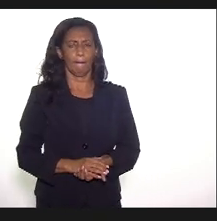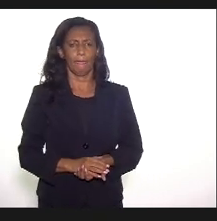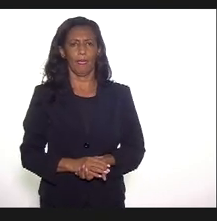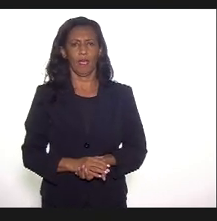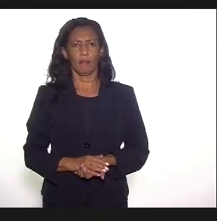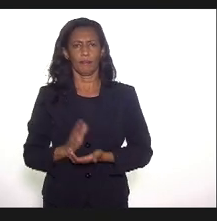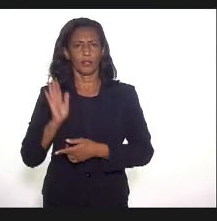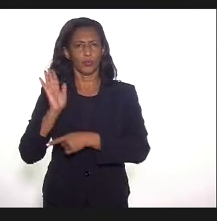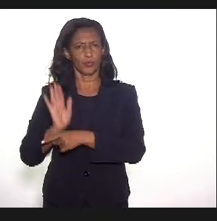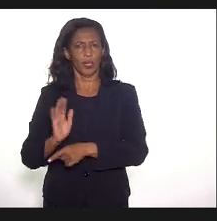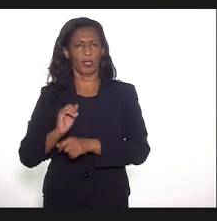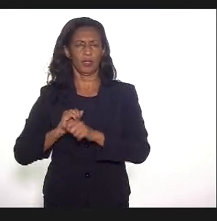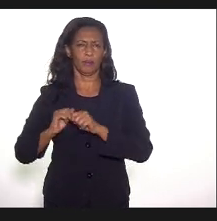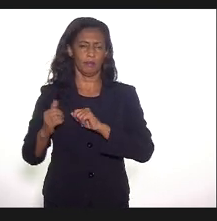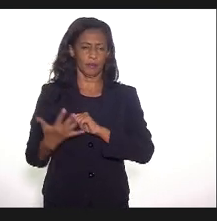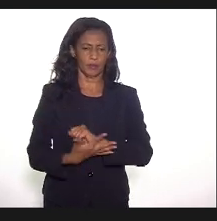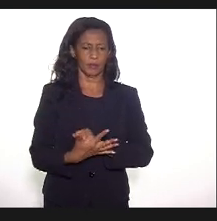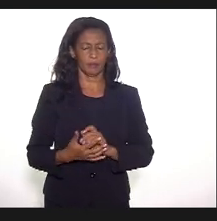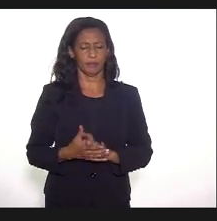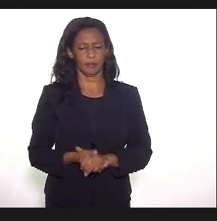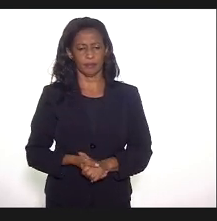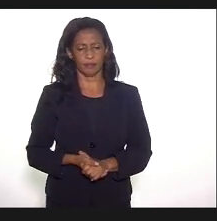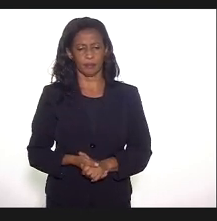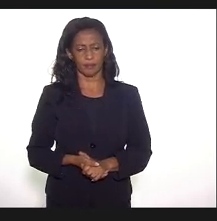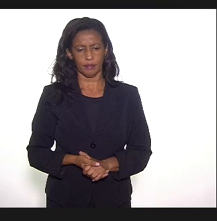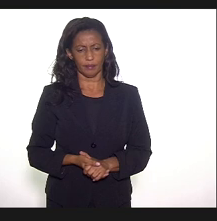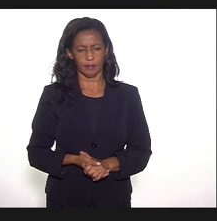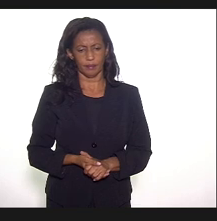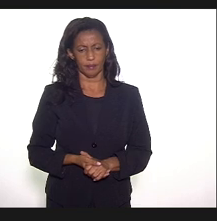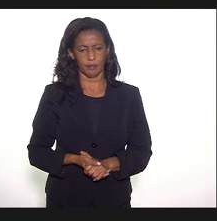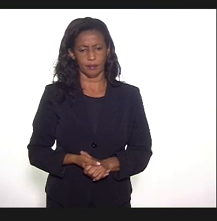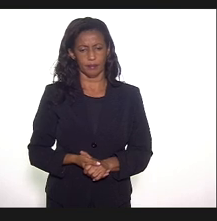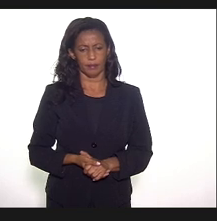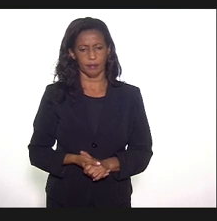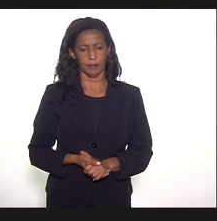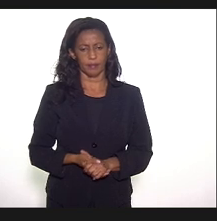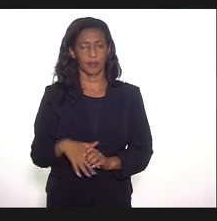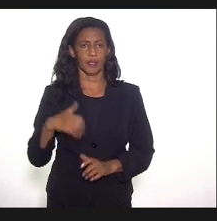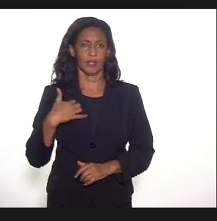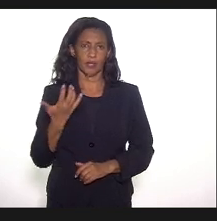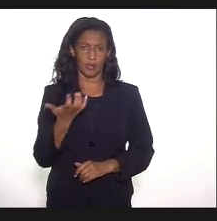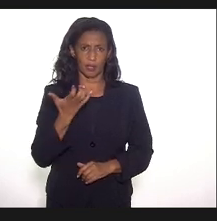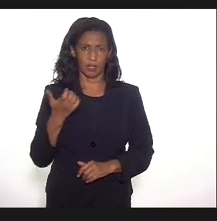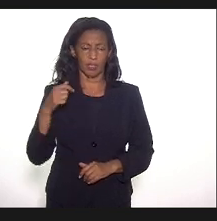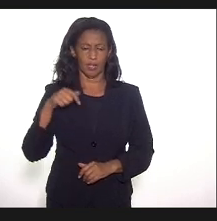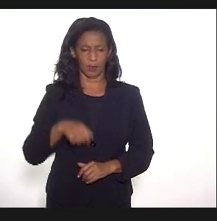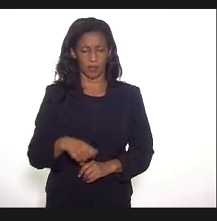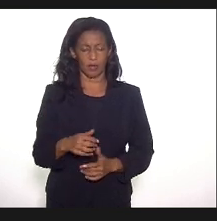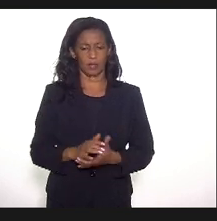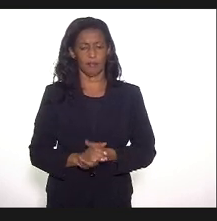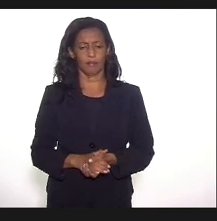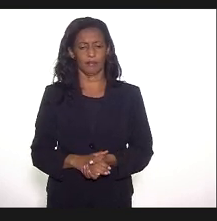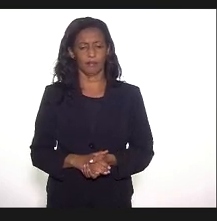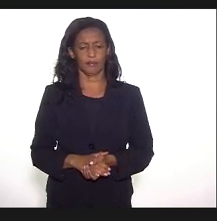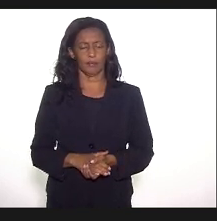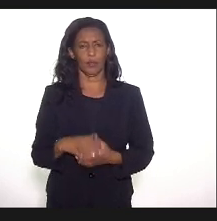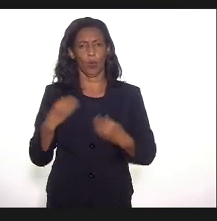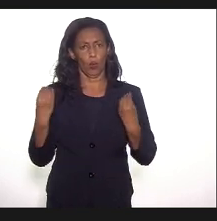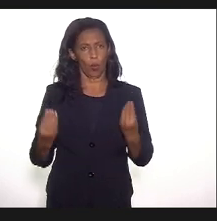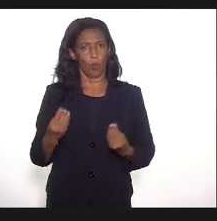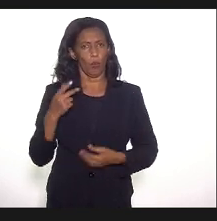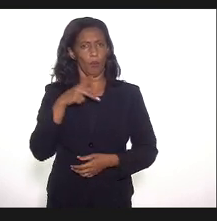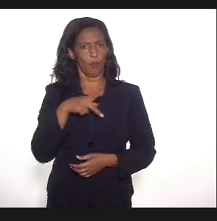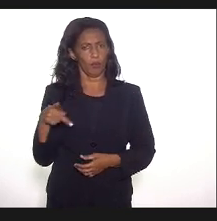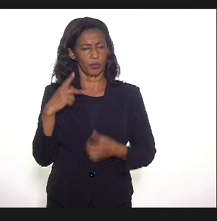pandemia do Covid-19. E queria aqui, como desportista, como professor de